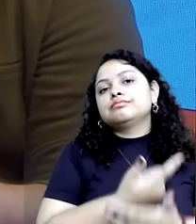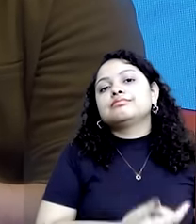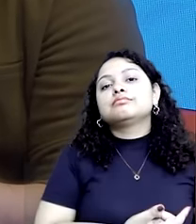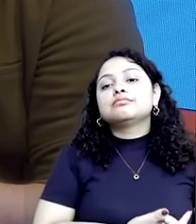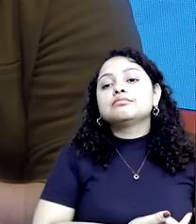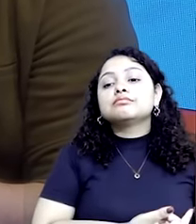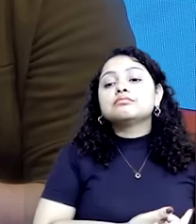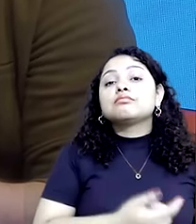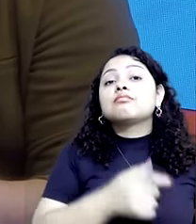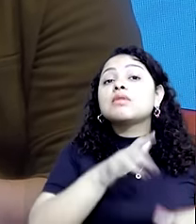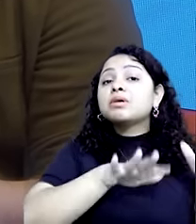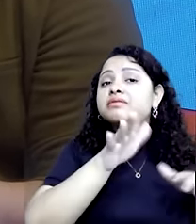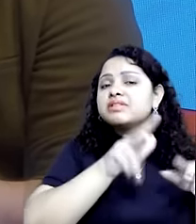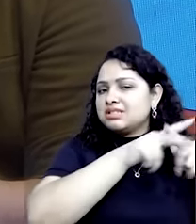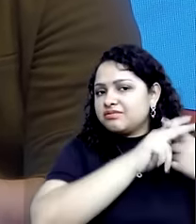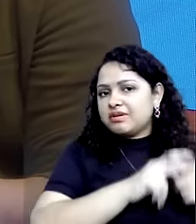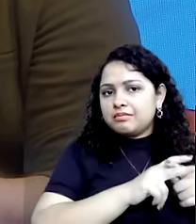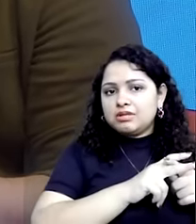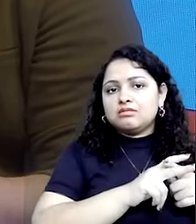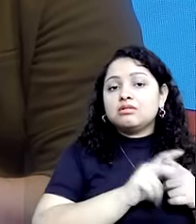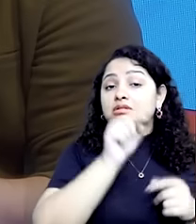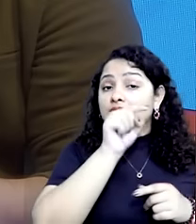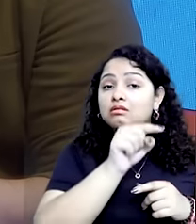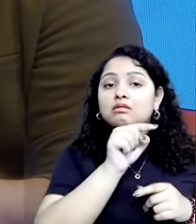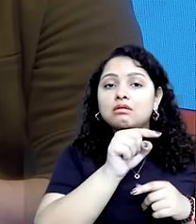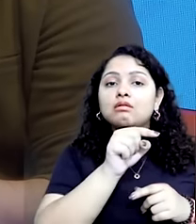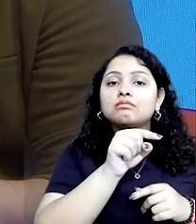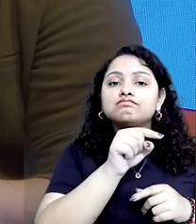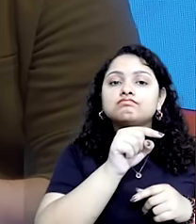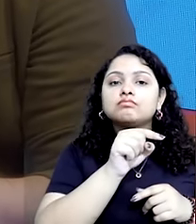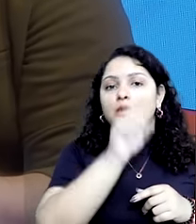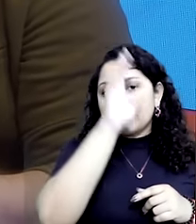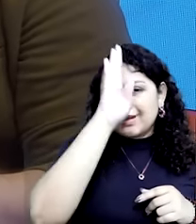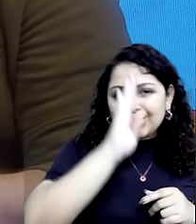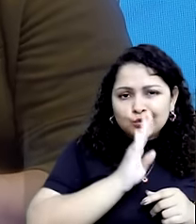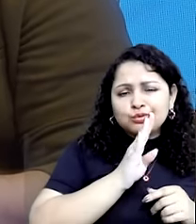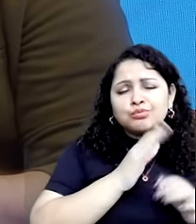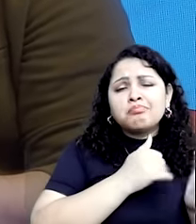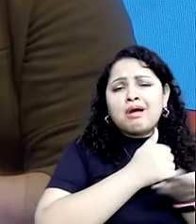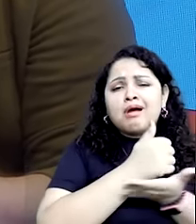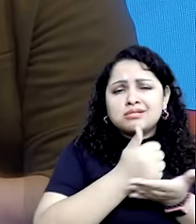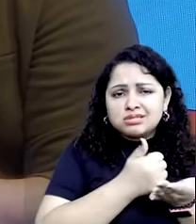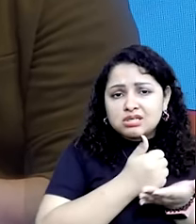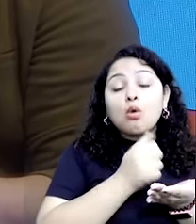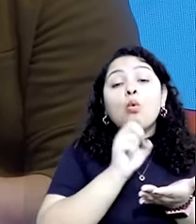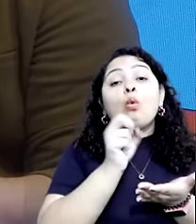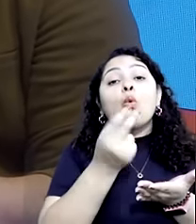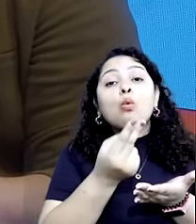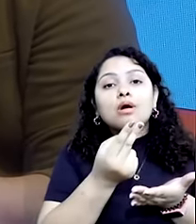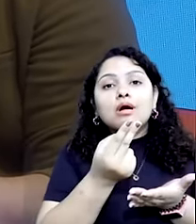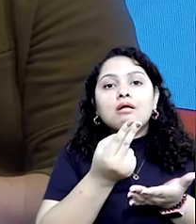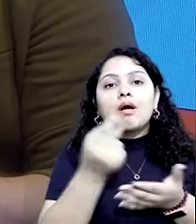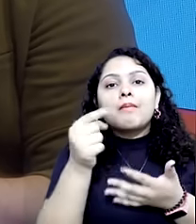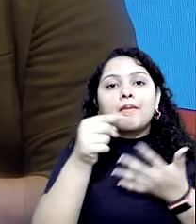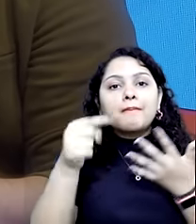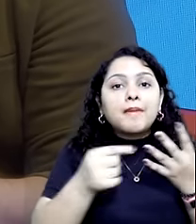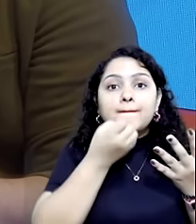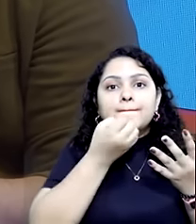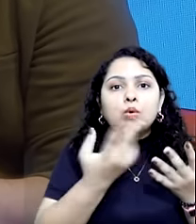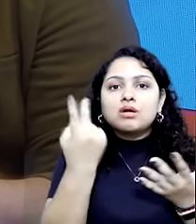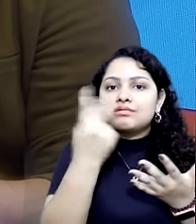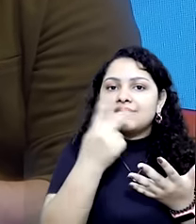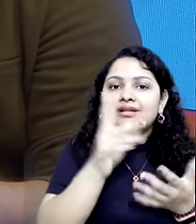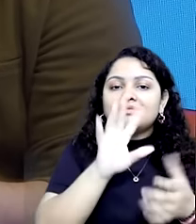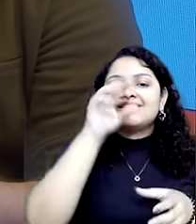porque muitas dessas ferramentas ou elas vão ser ter uma coisa gratuita muito superficial ou a parte boa dela vai terro vai estar